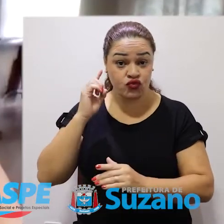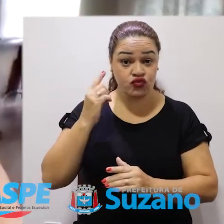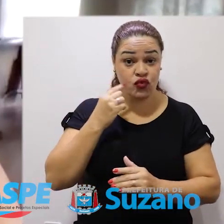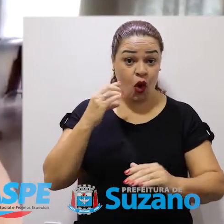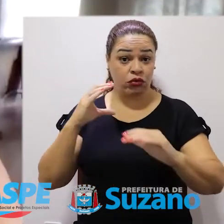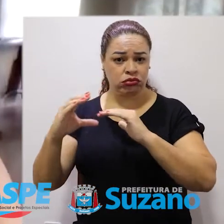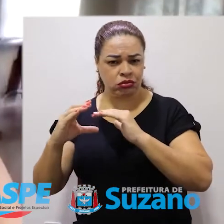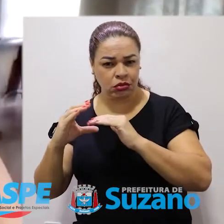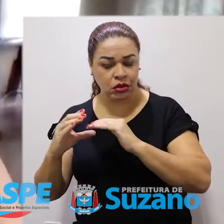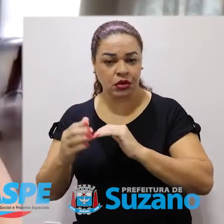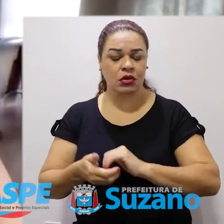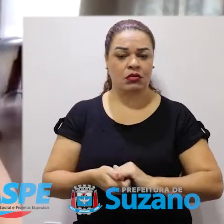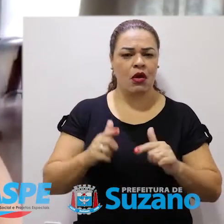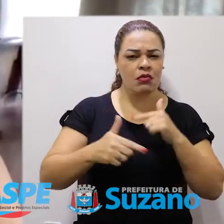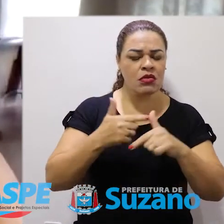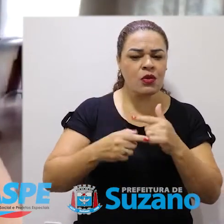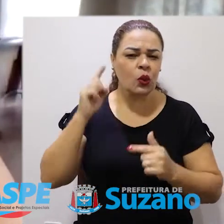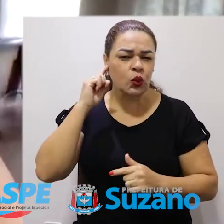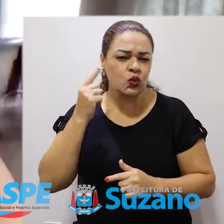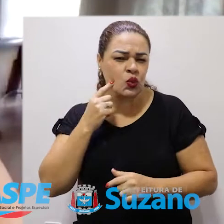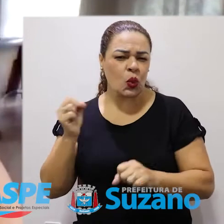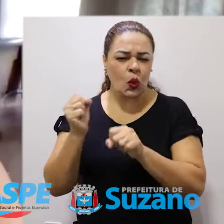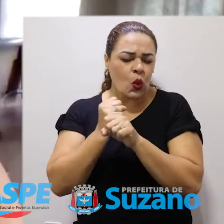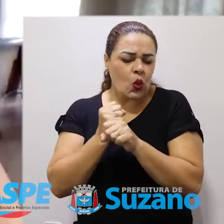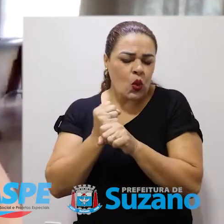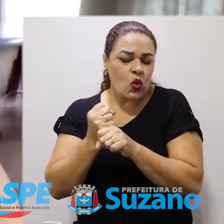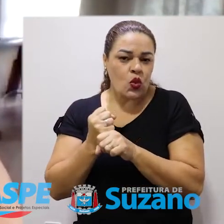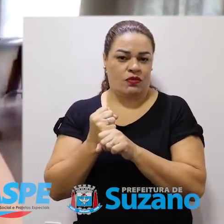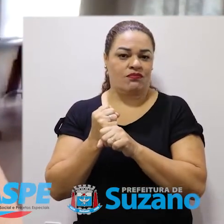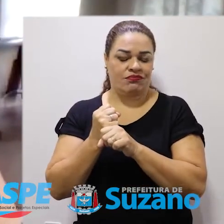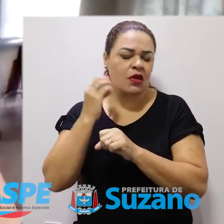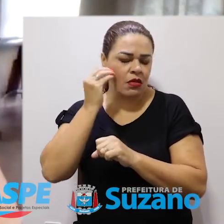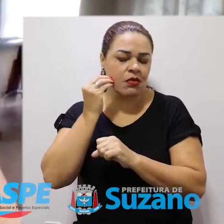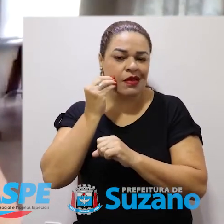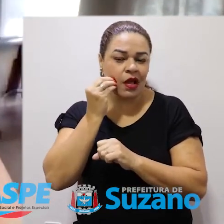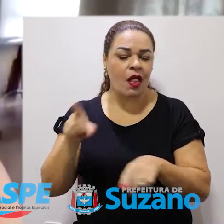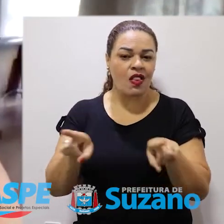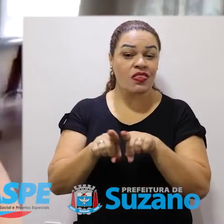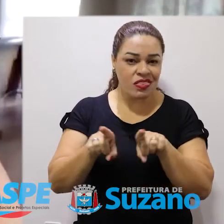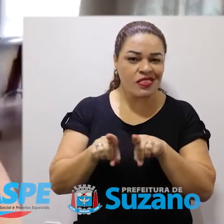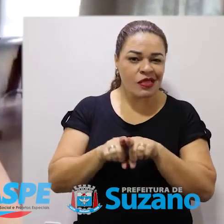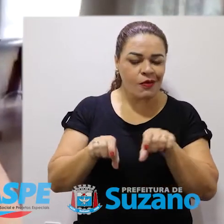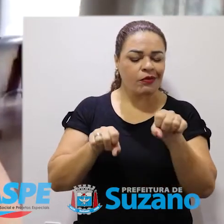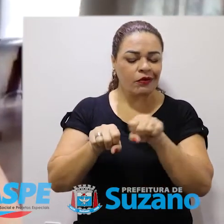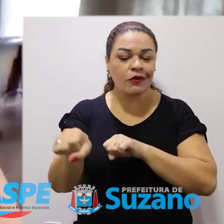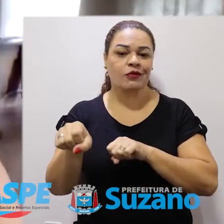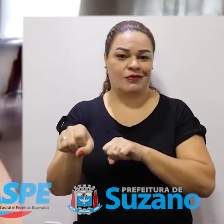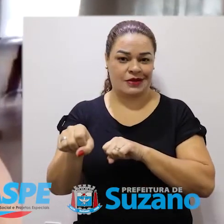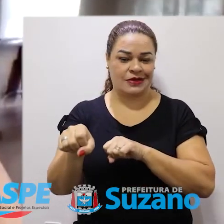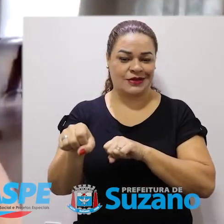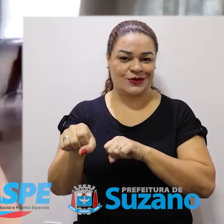da comunicação. Trabalho com surdo já tem alguns anos, né? Também tenho graduação em bacharelado,